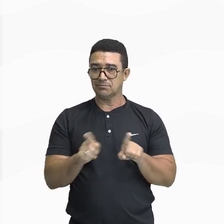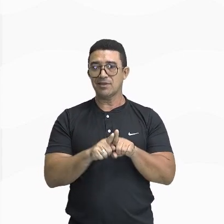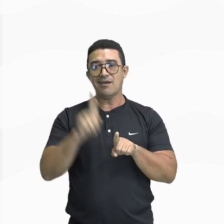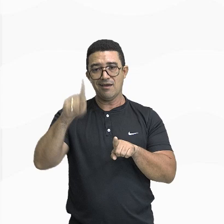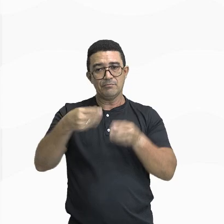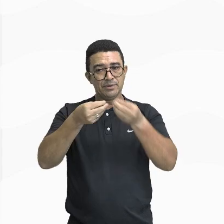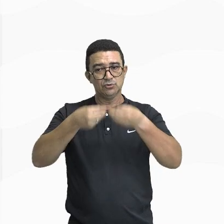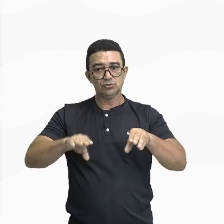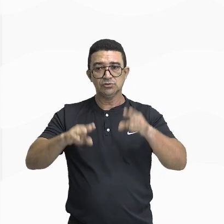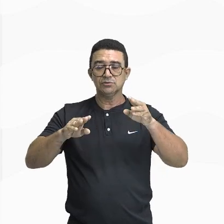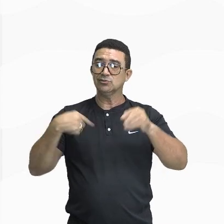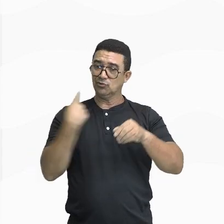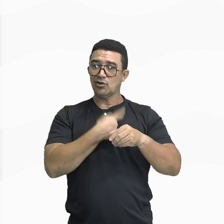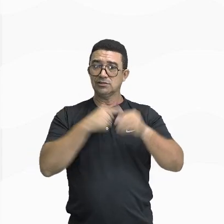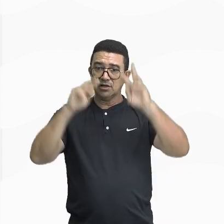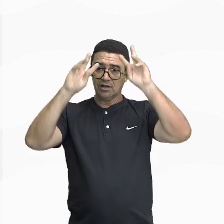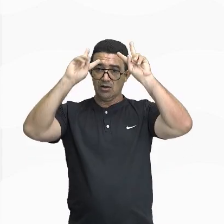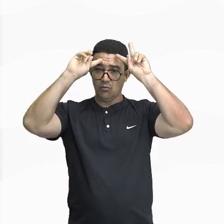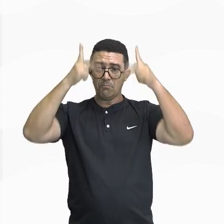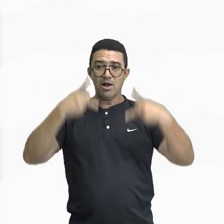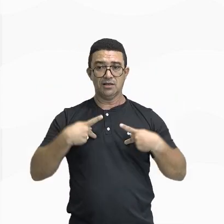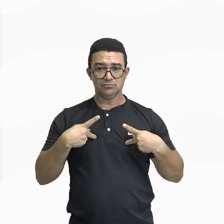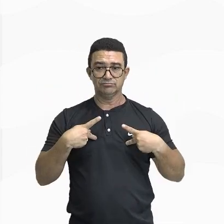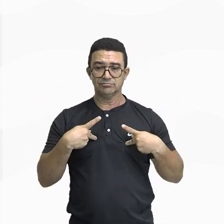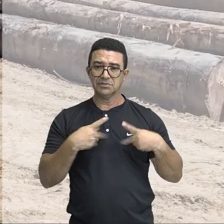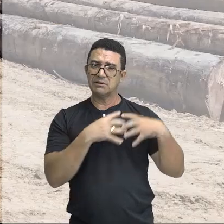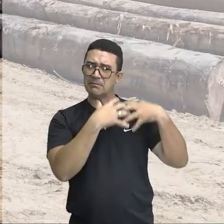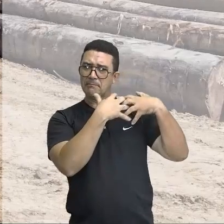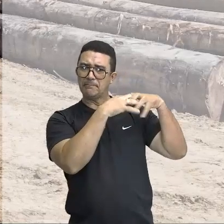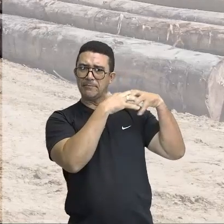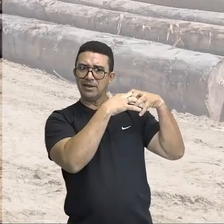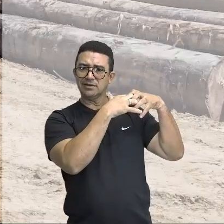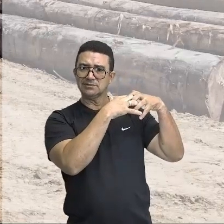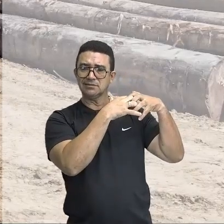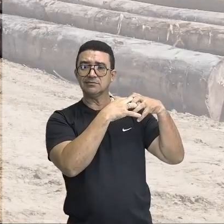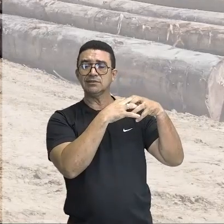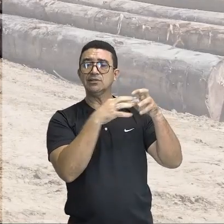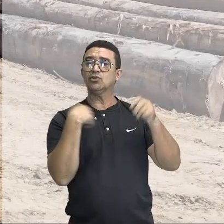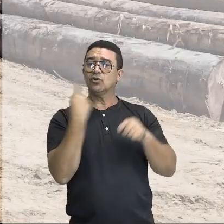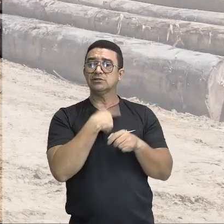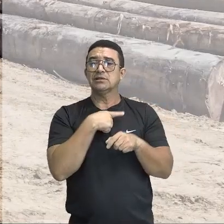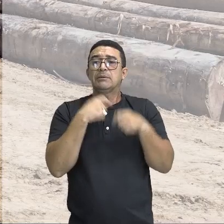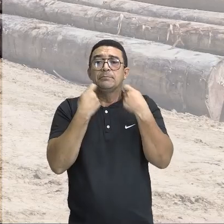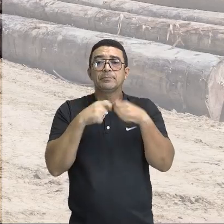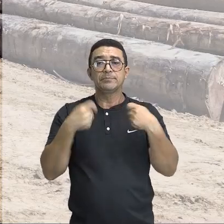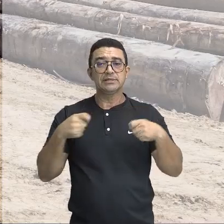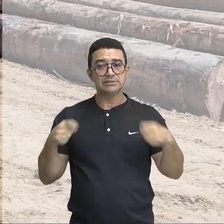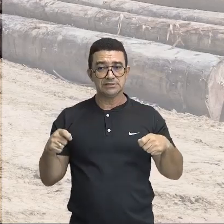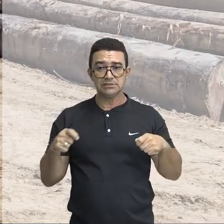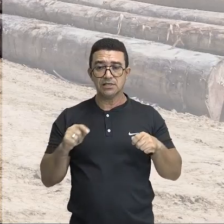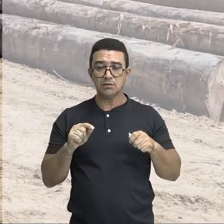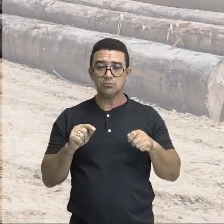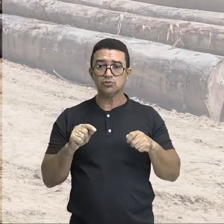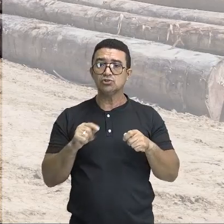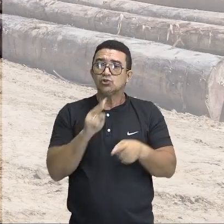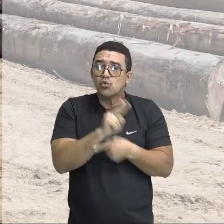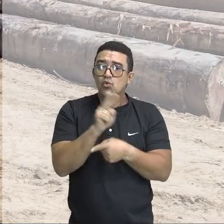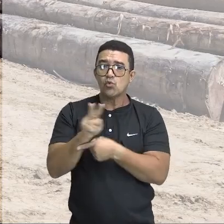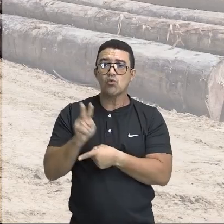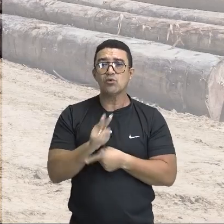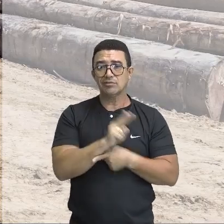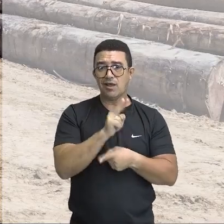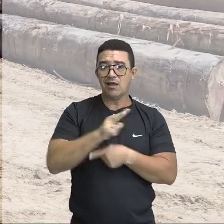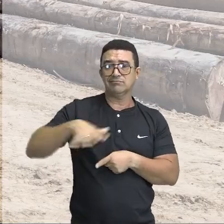humanos, que somos animais racionais e que dependemos diretamente da conservação